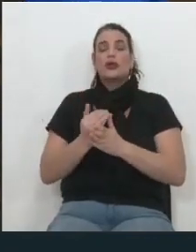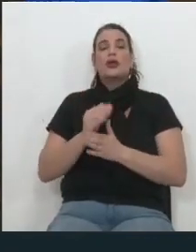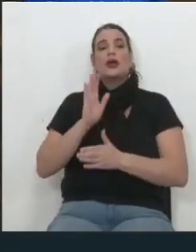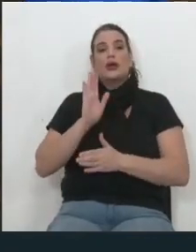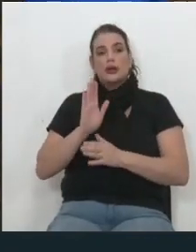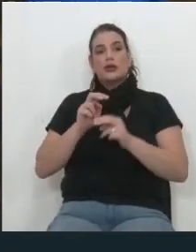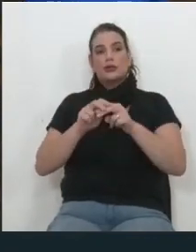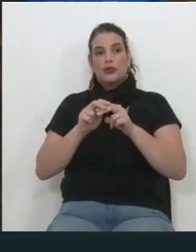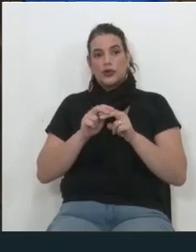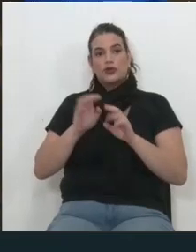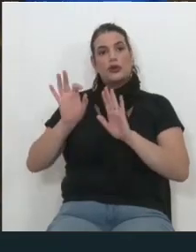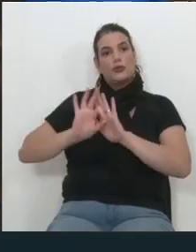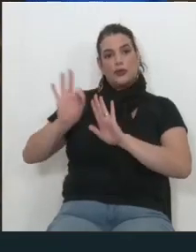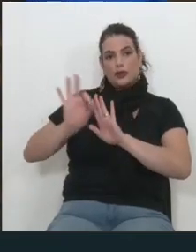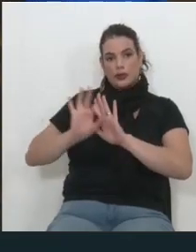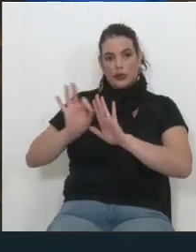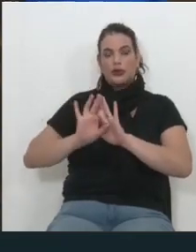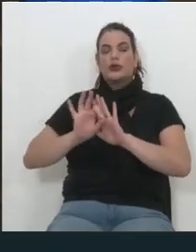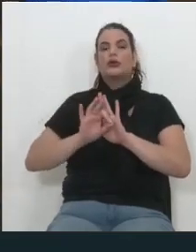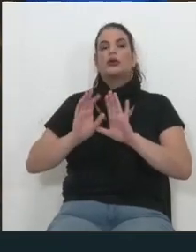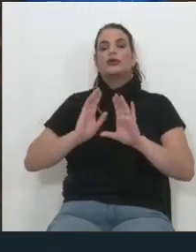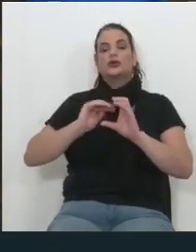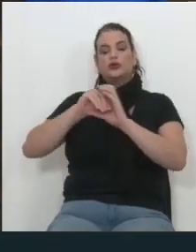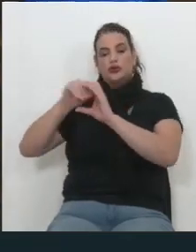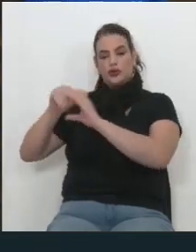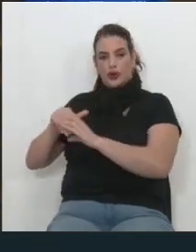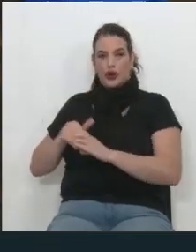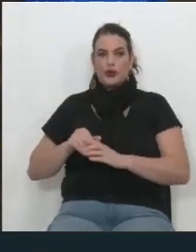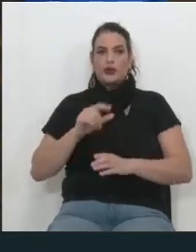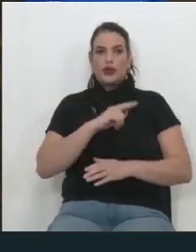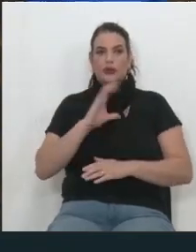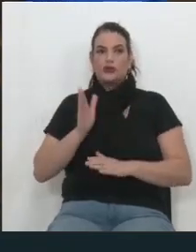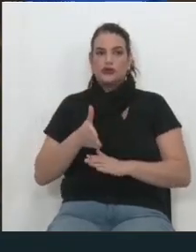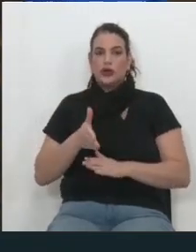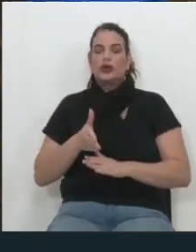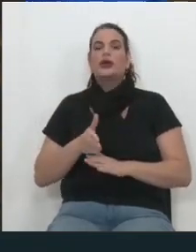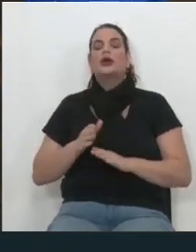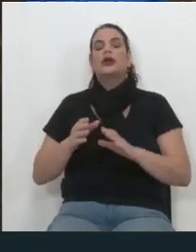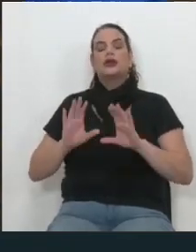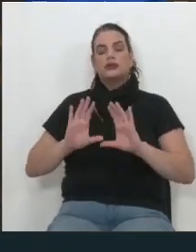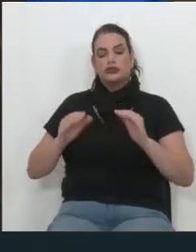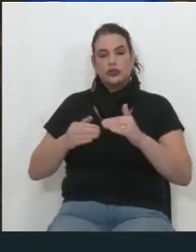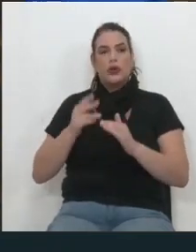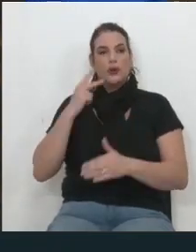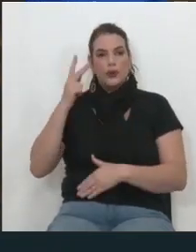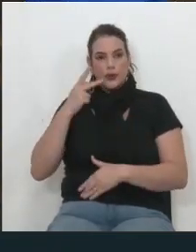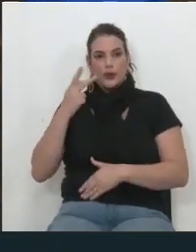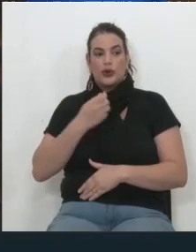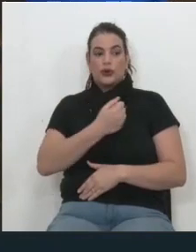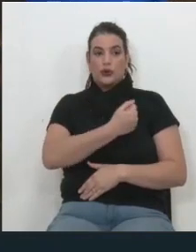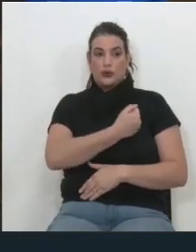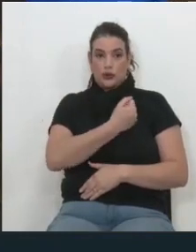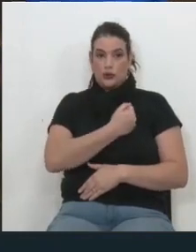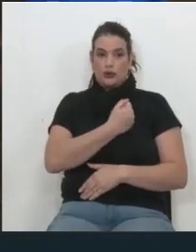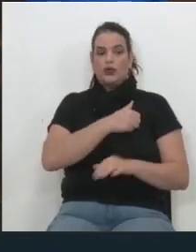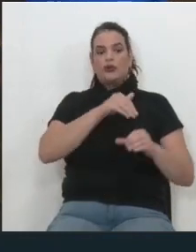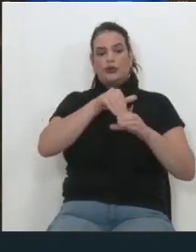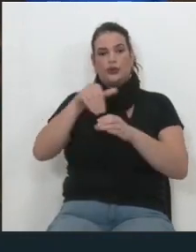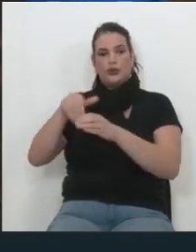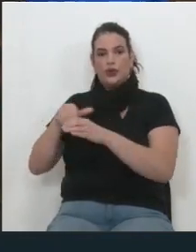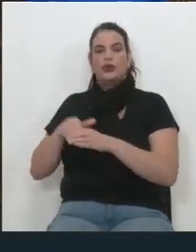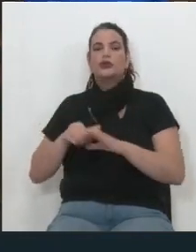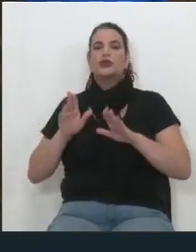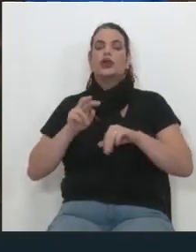da proporcionalidade partidária registrada nesta edilidade, e o número de vagas dos partidos que têm vaga